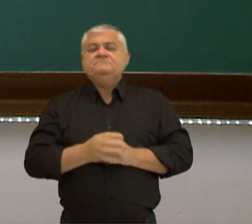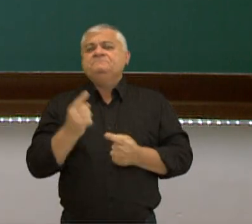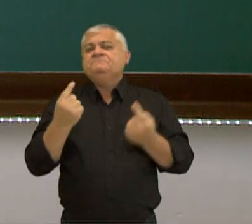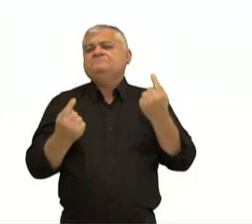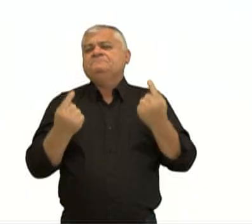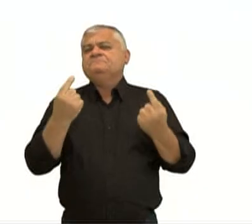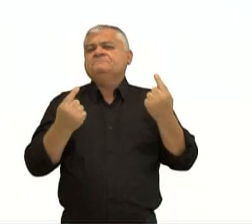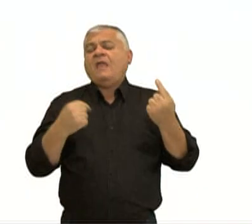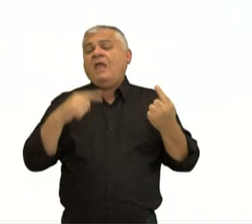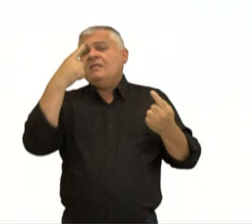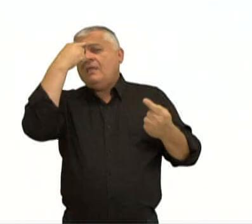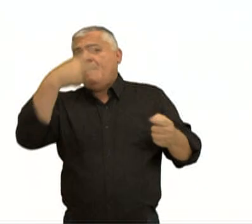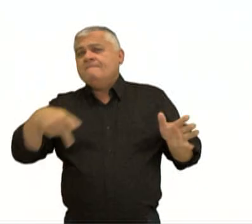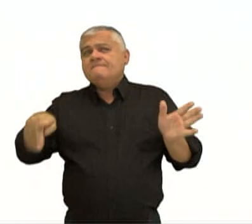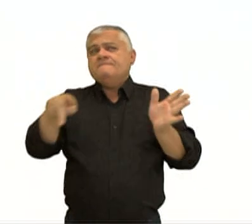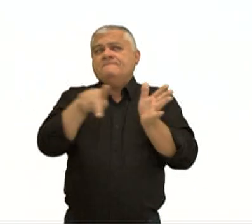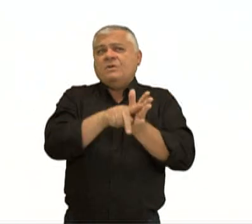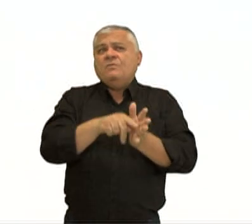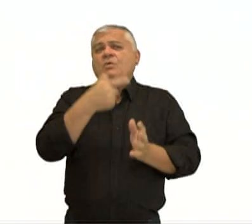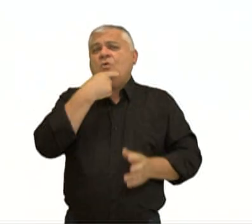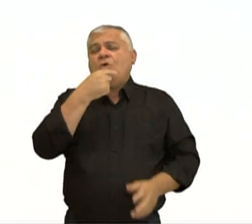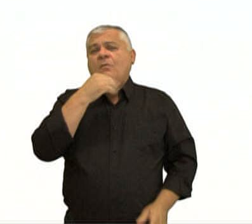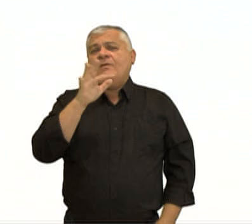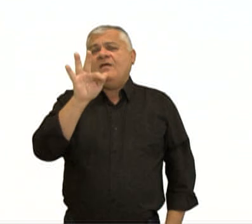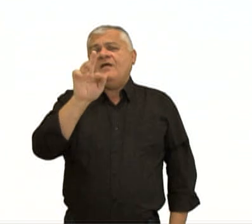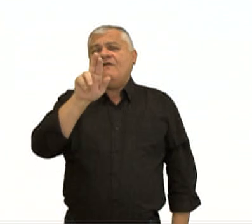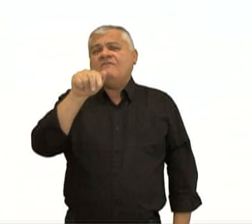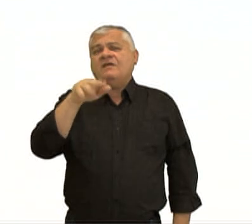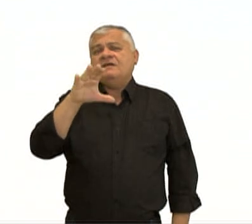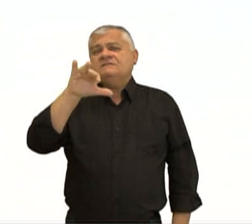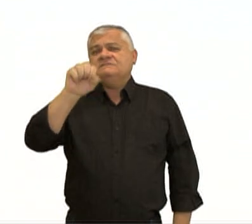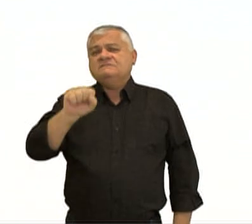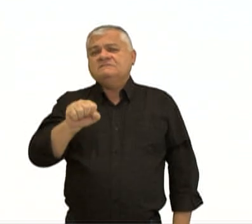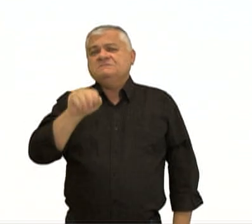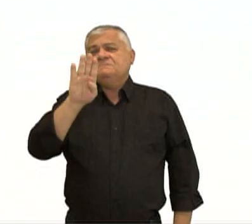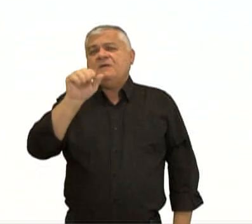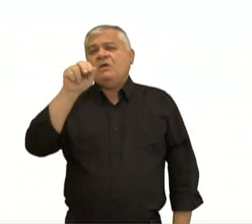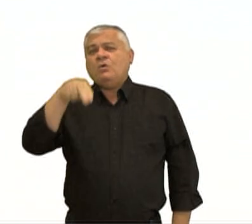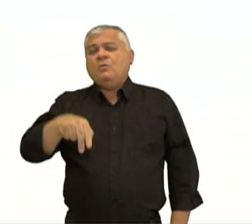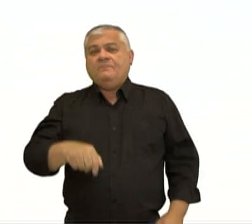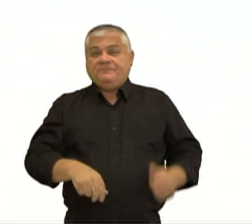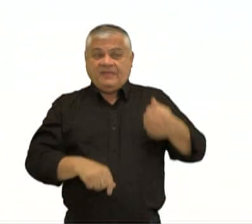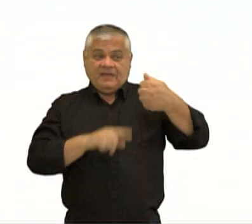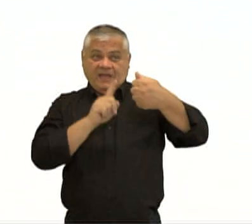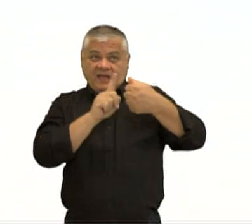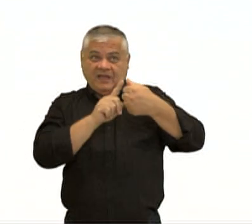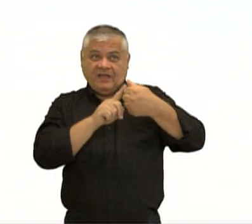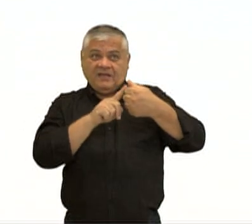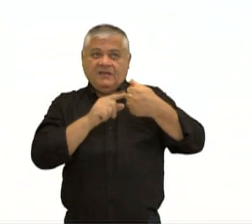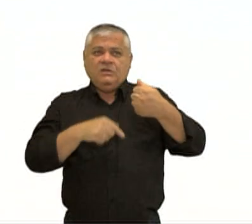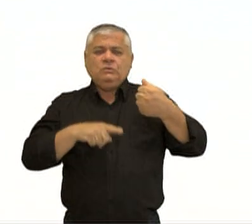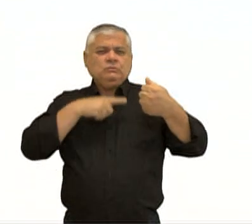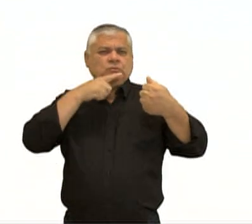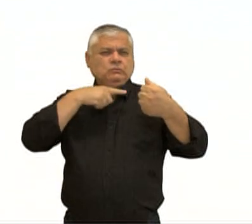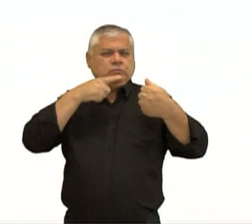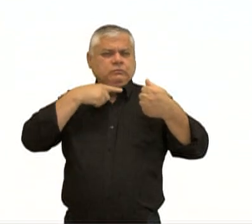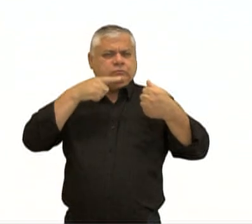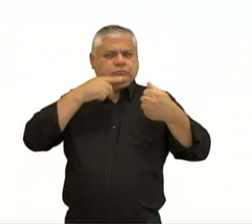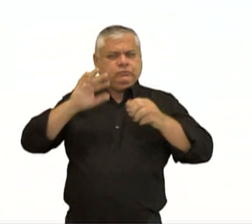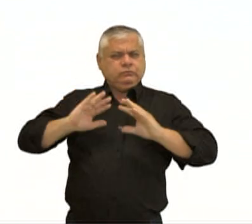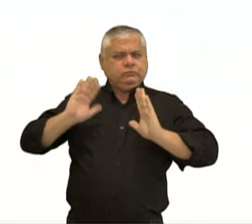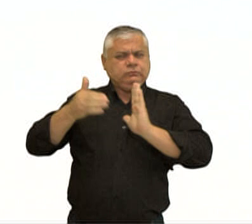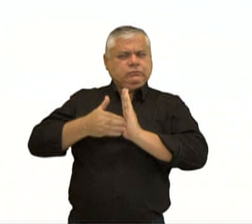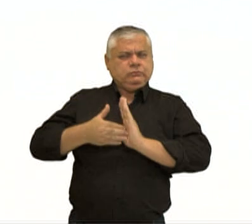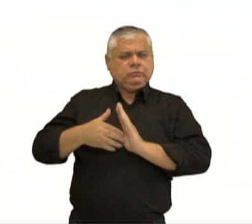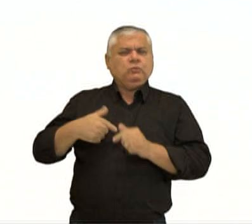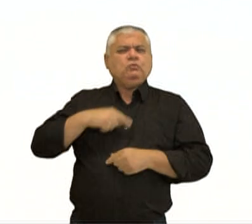ideias pertence ao filósofo Francis Bacon? Letra A. Ao duvidar de tudo,